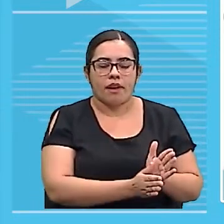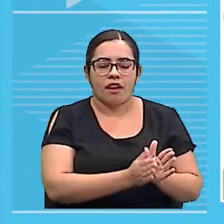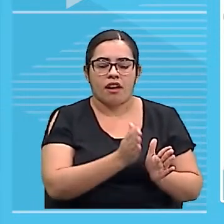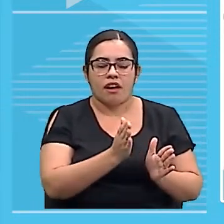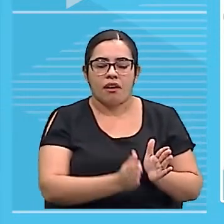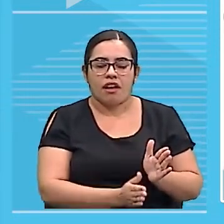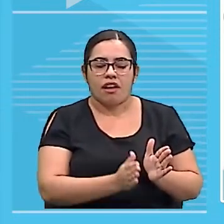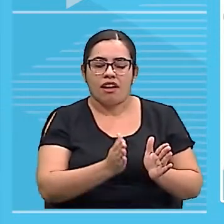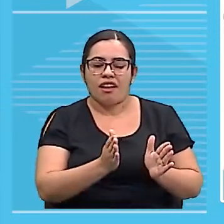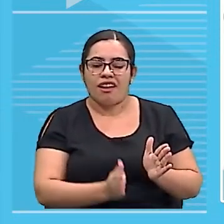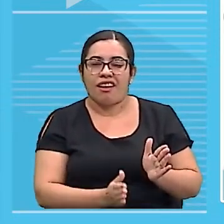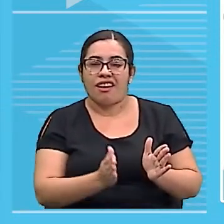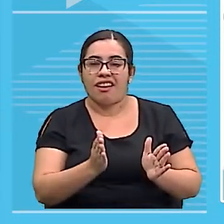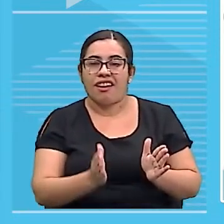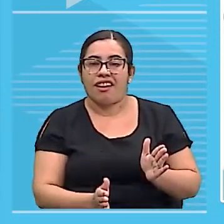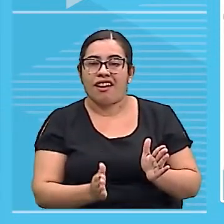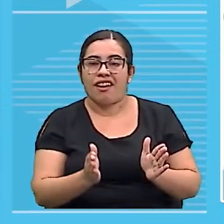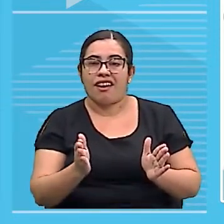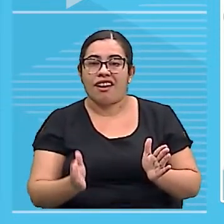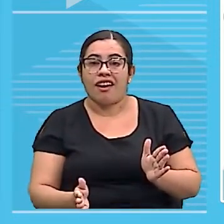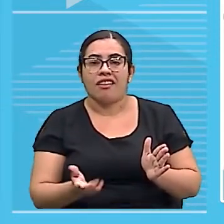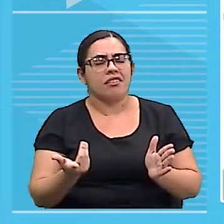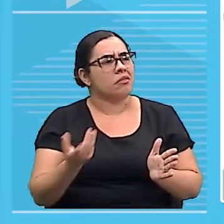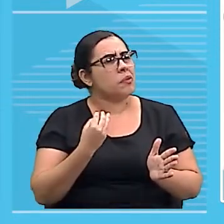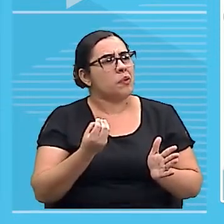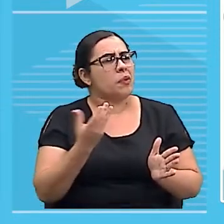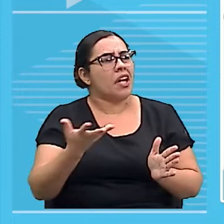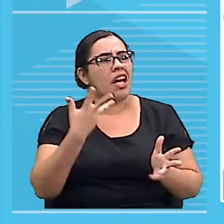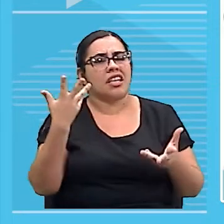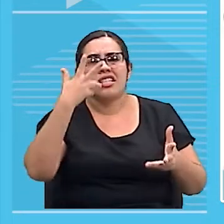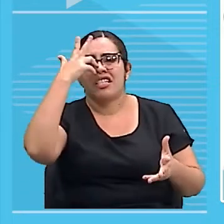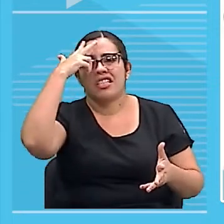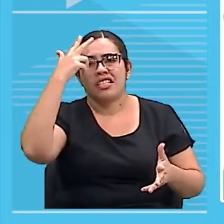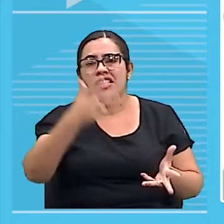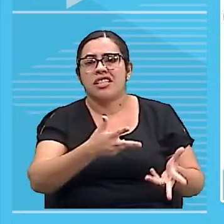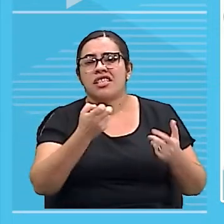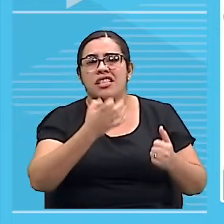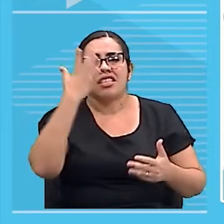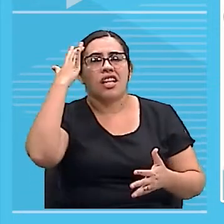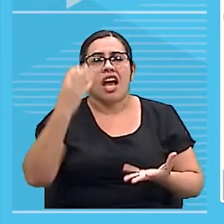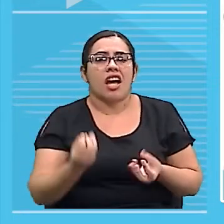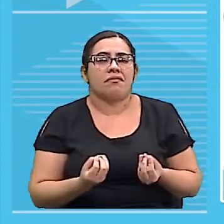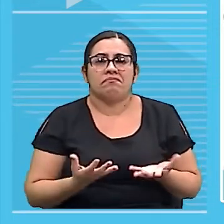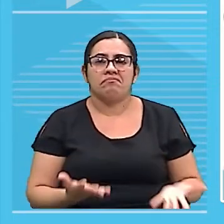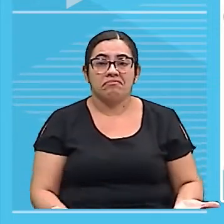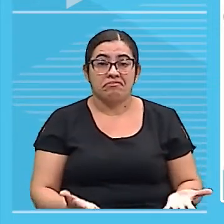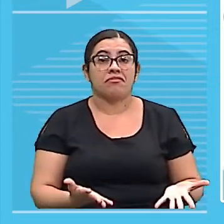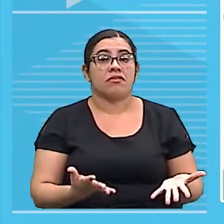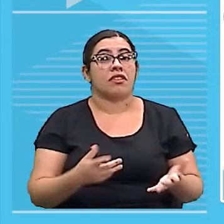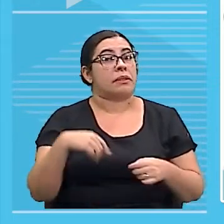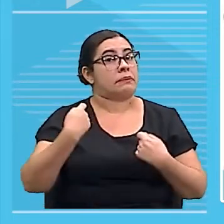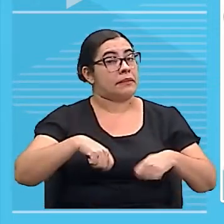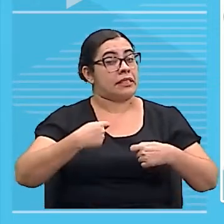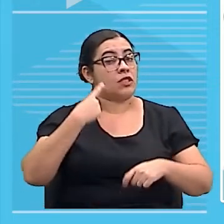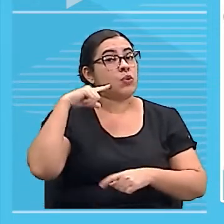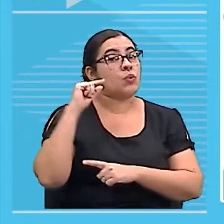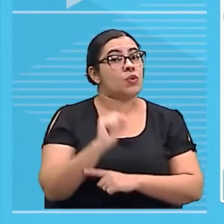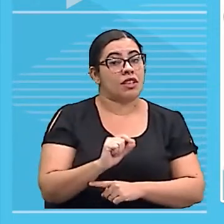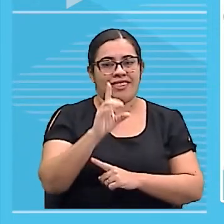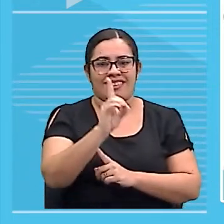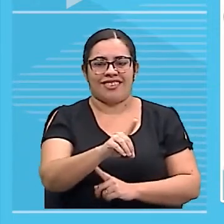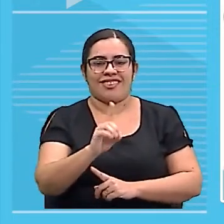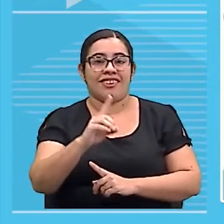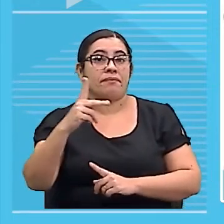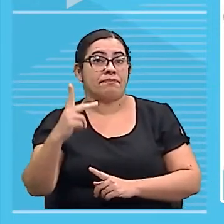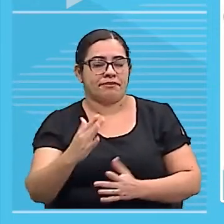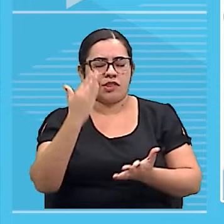no meu circuito E aí tu lembras como é que eu sei essa sequência é a minha ddp ela